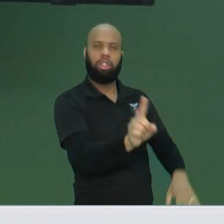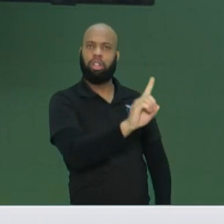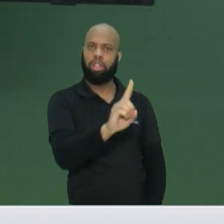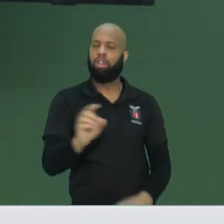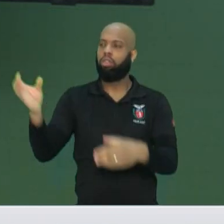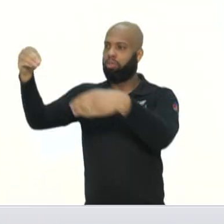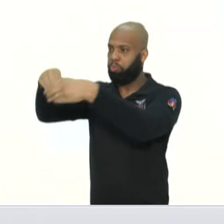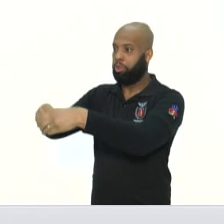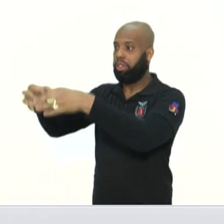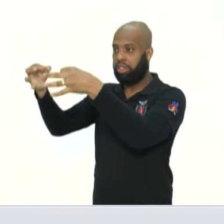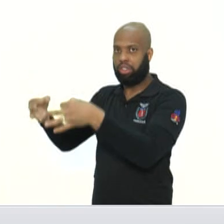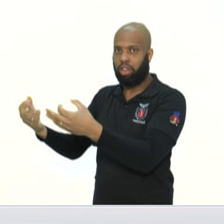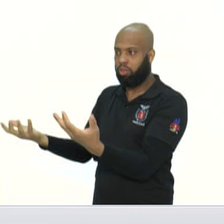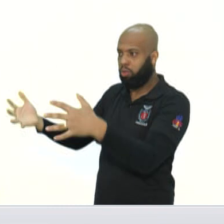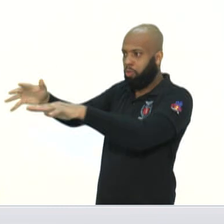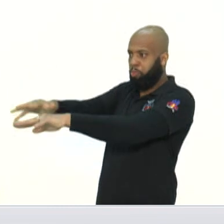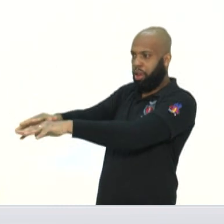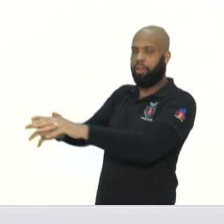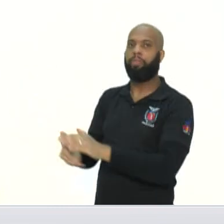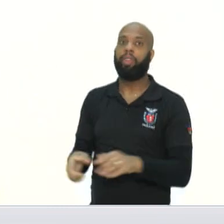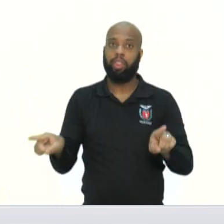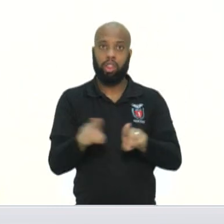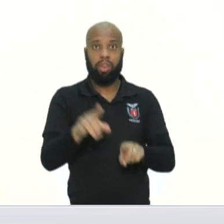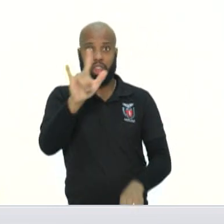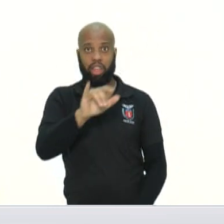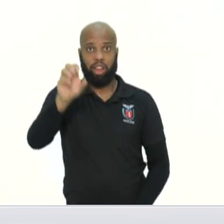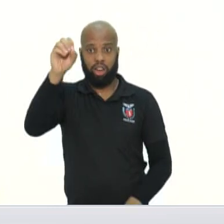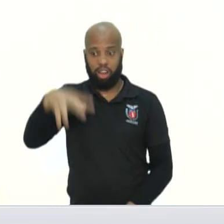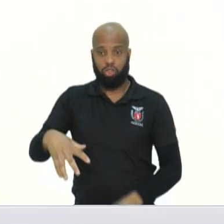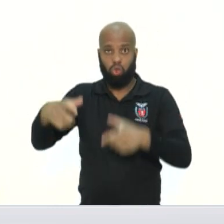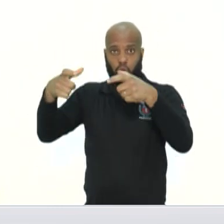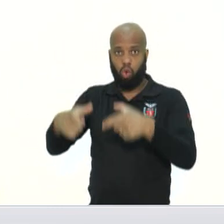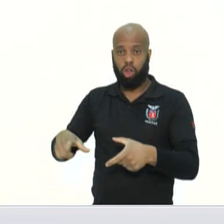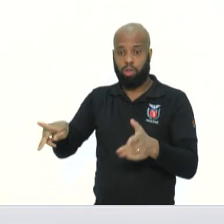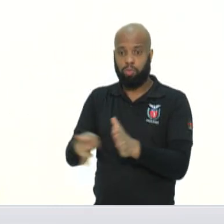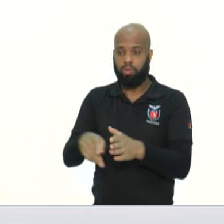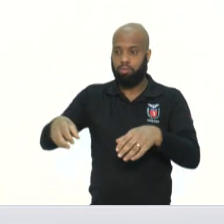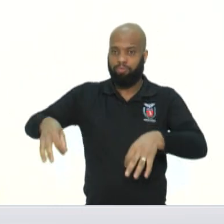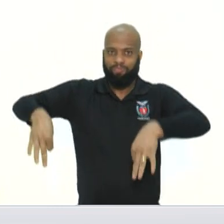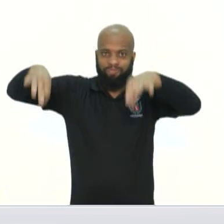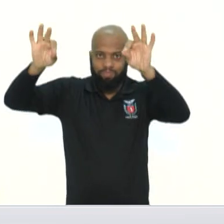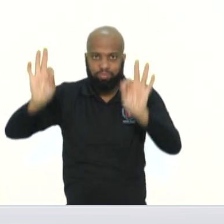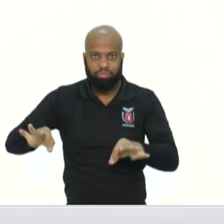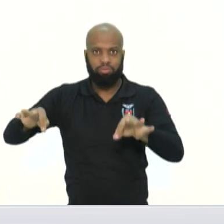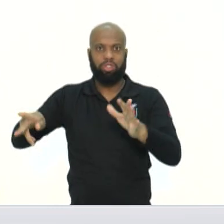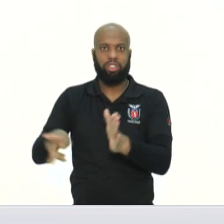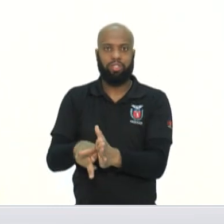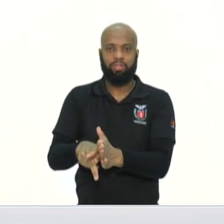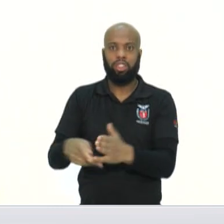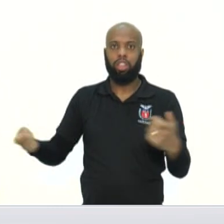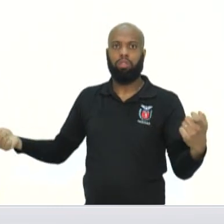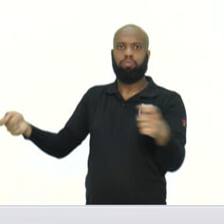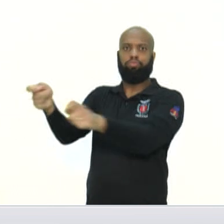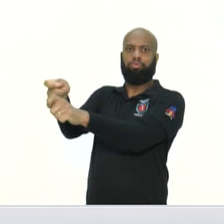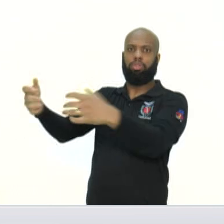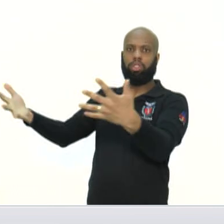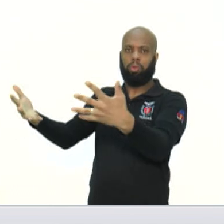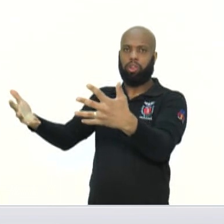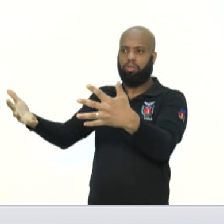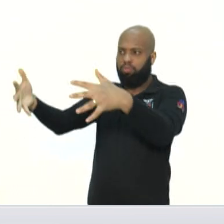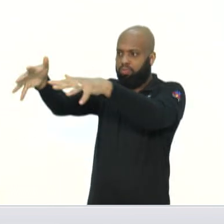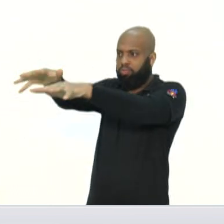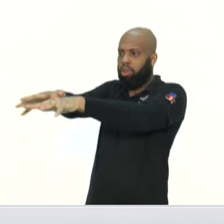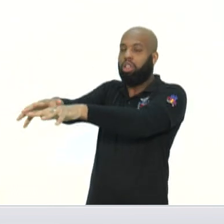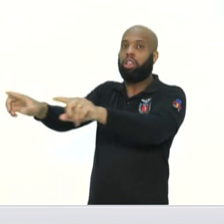gente. Coloque o lixo em sacos plásticos e mantenha a lixeira bem fechadinha. Também pode ter alguns objetos lá